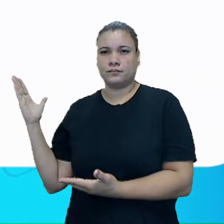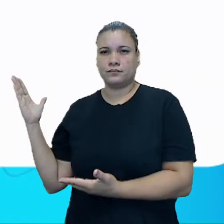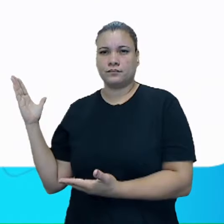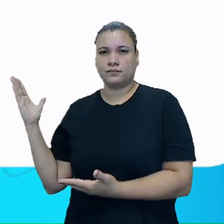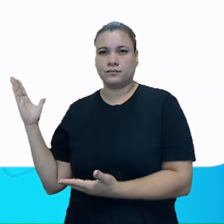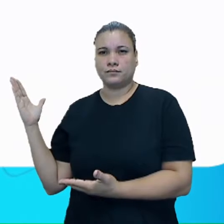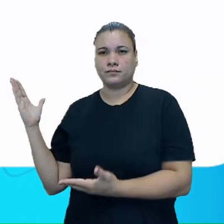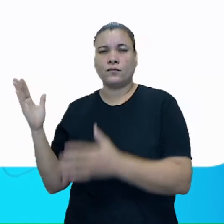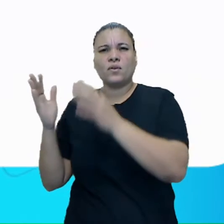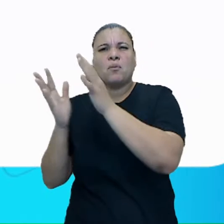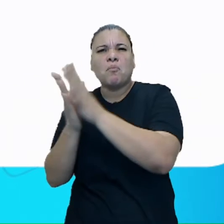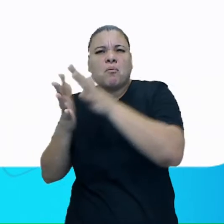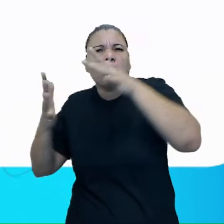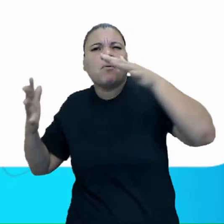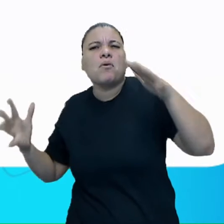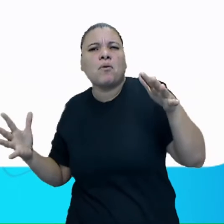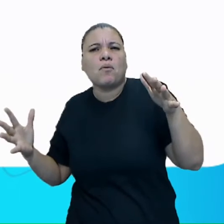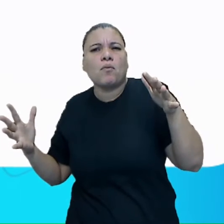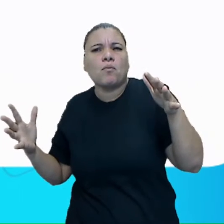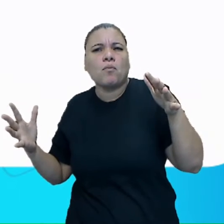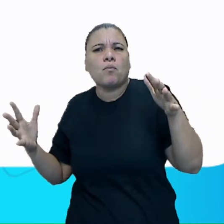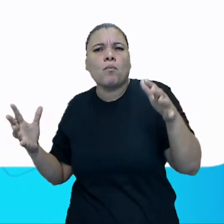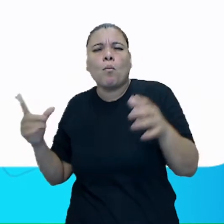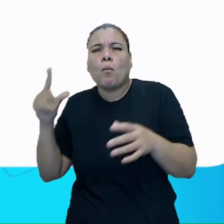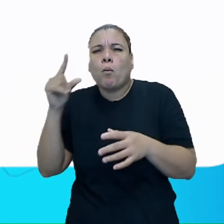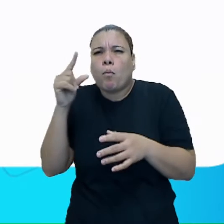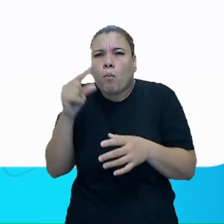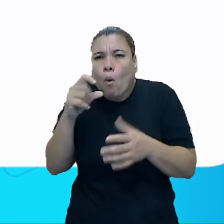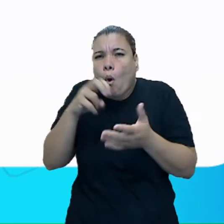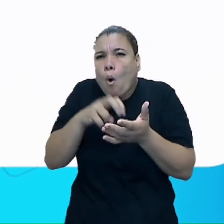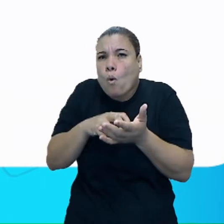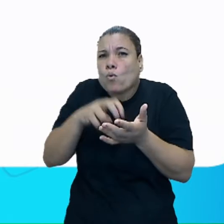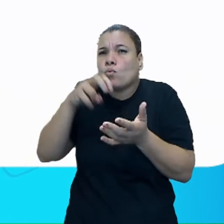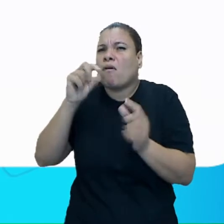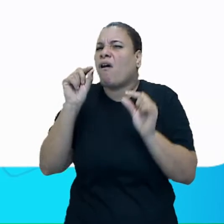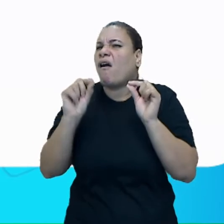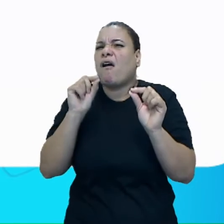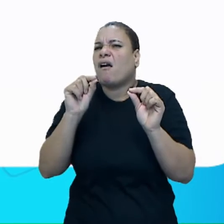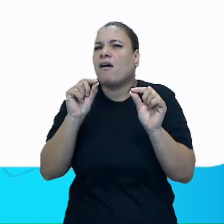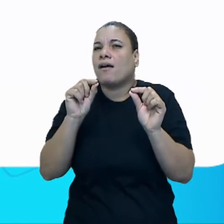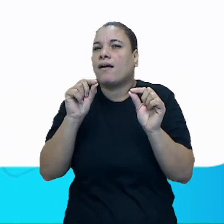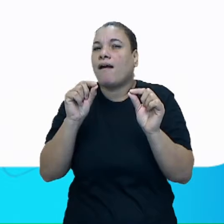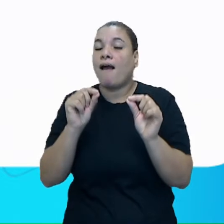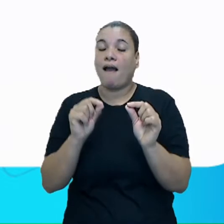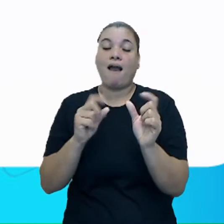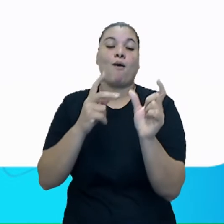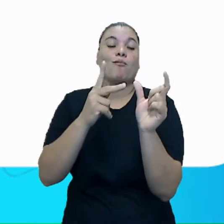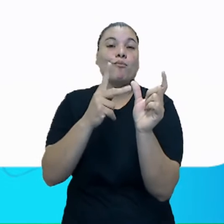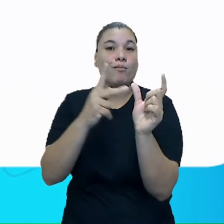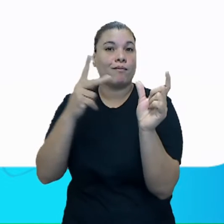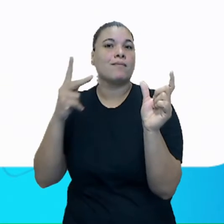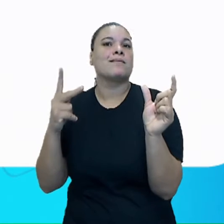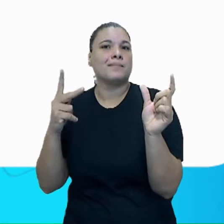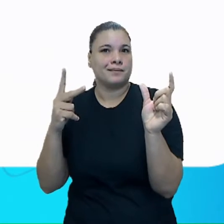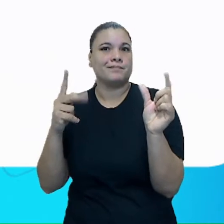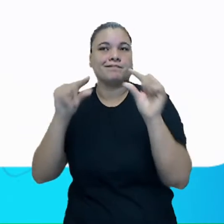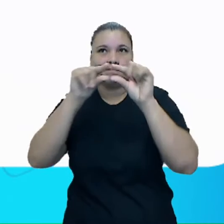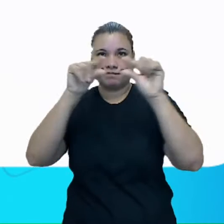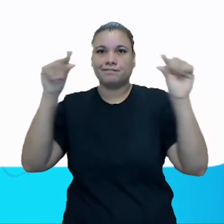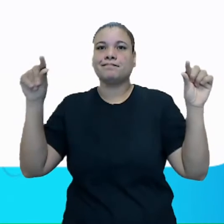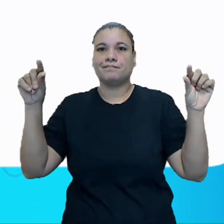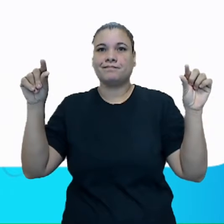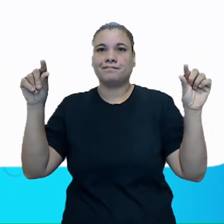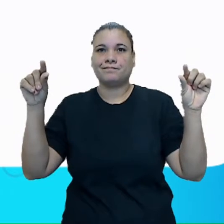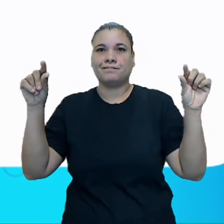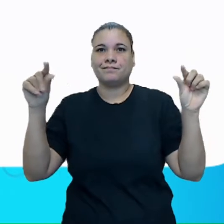vou indicar o predicado da oração. Brilhou um pouco pela manhã. E aí